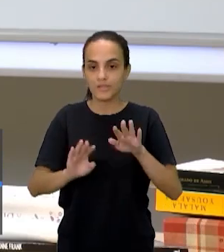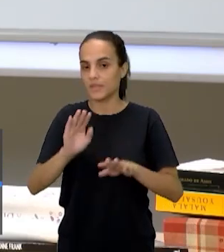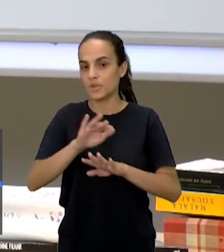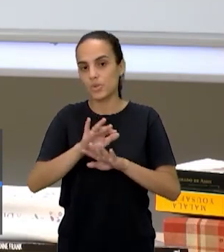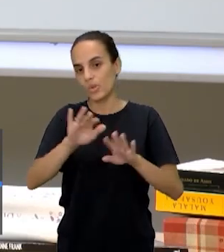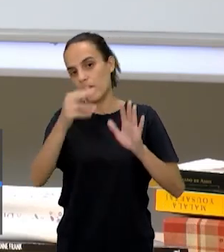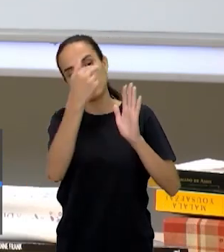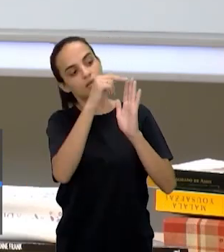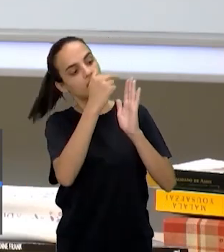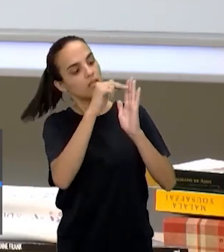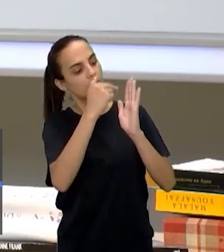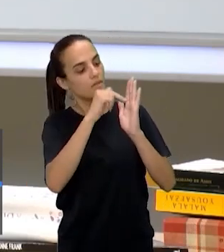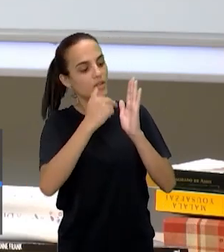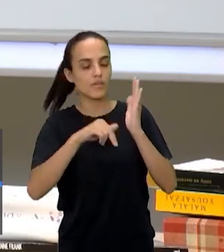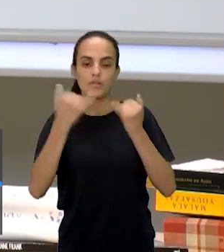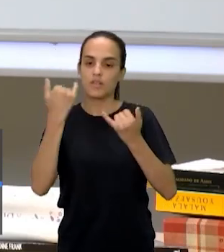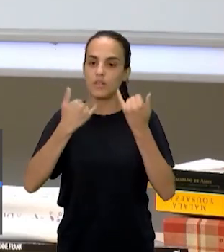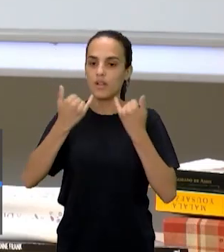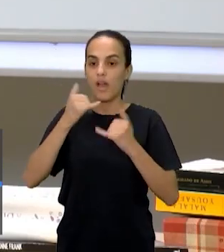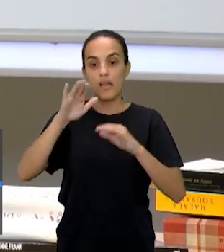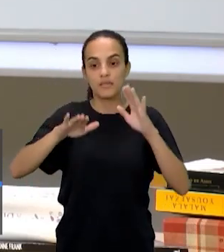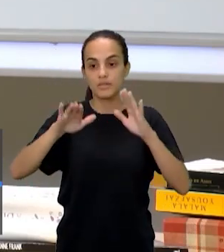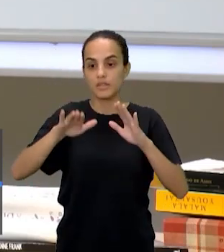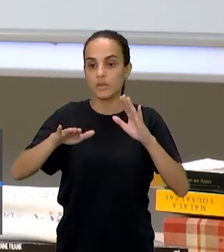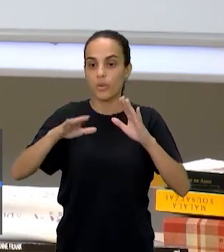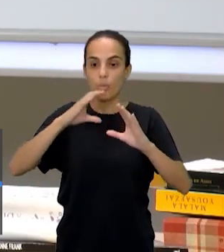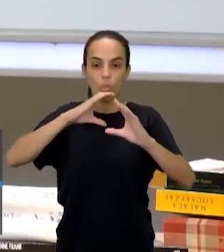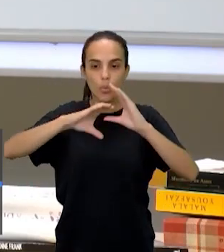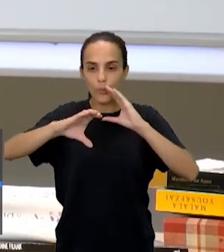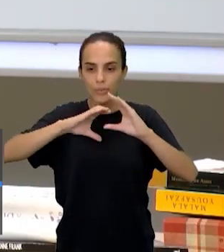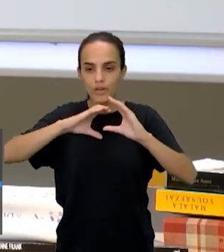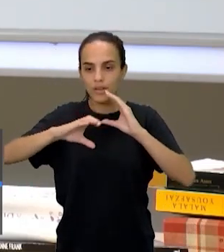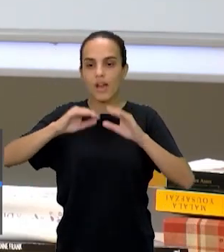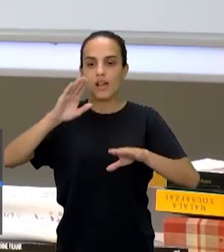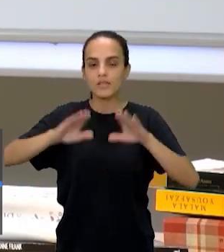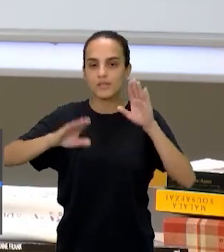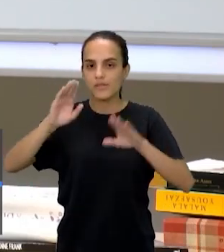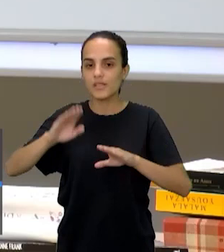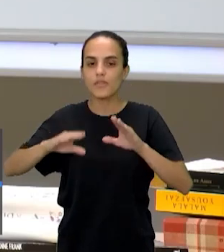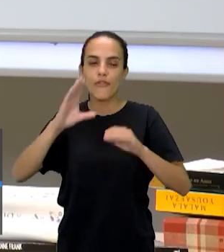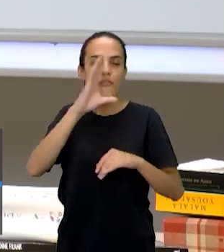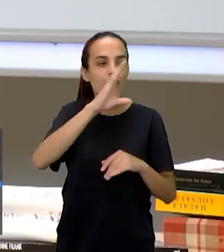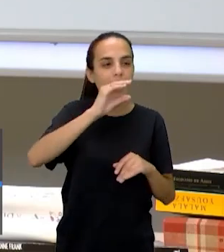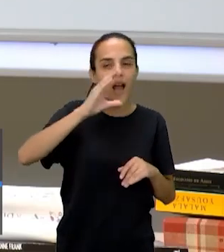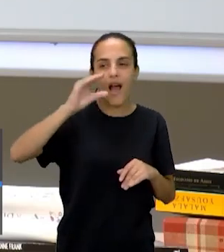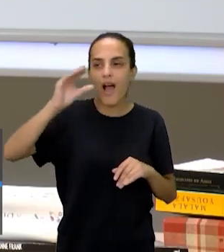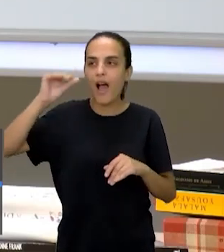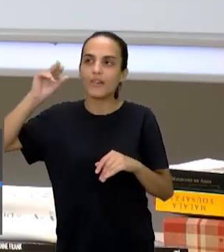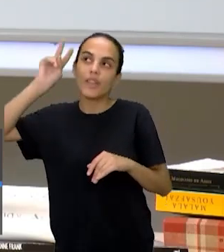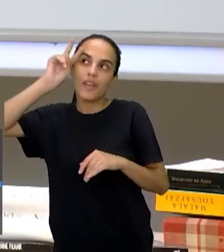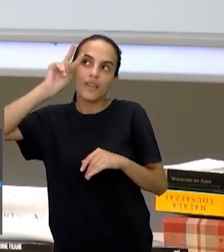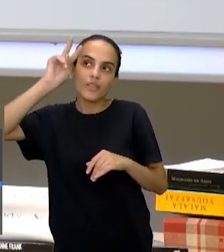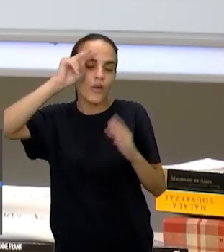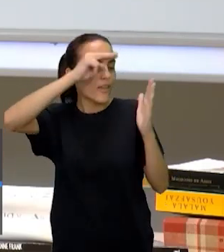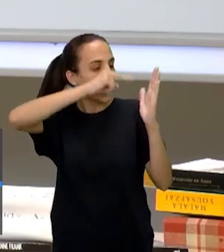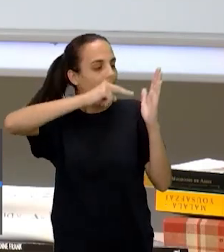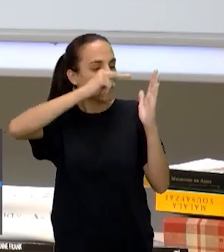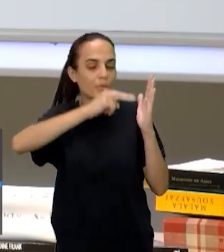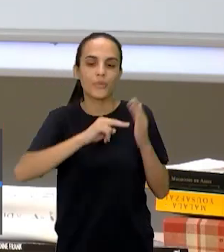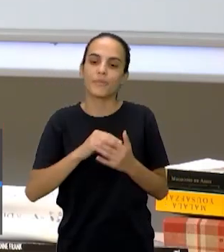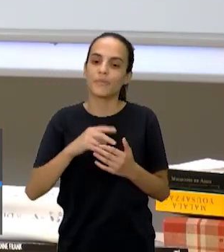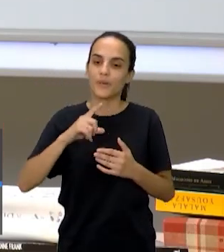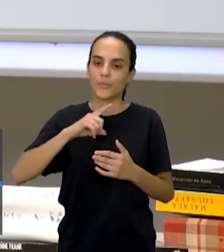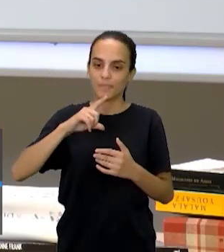uma informação, às vezes eu estou me comunicando com o que está escrito ali, às vezes eu viajo na história. Então, a leitura ela tem várias perspectivas, né, professor Mauro? Não